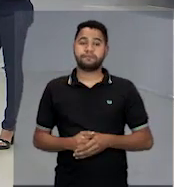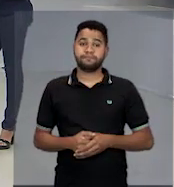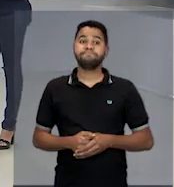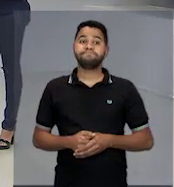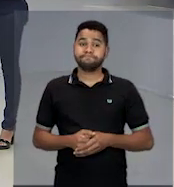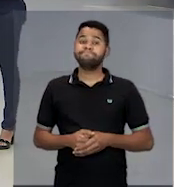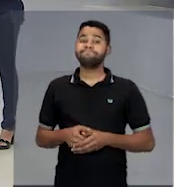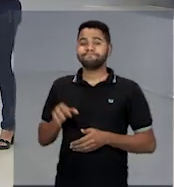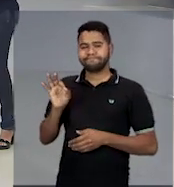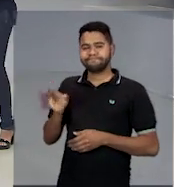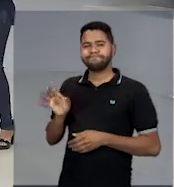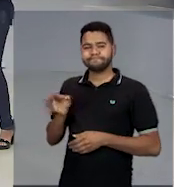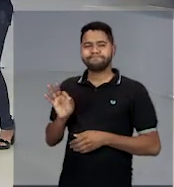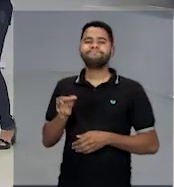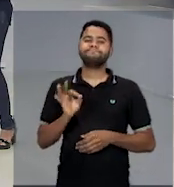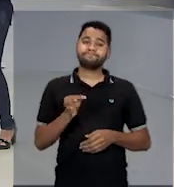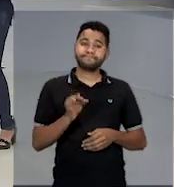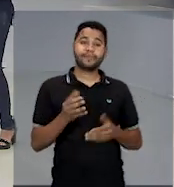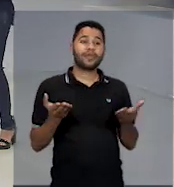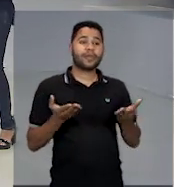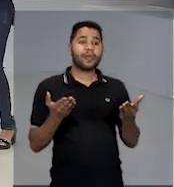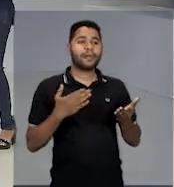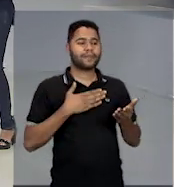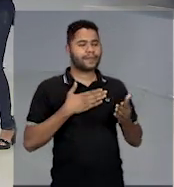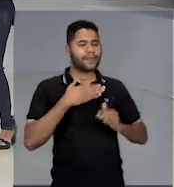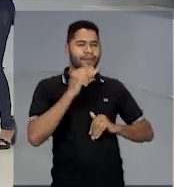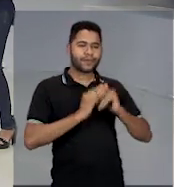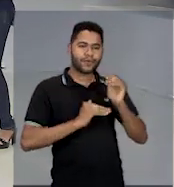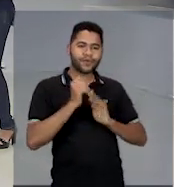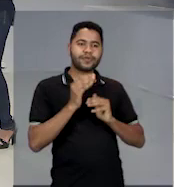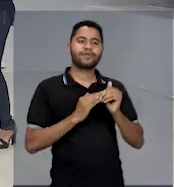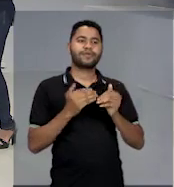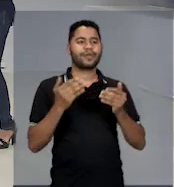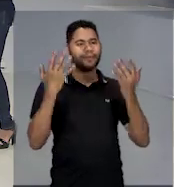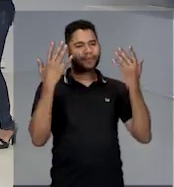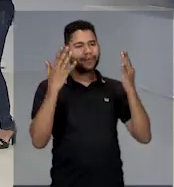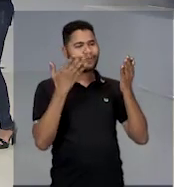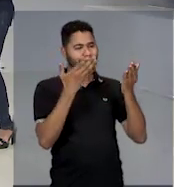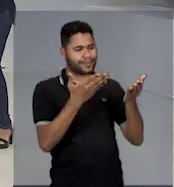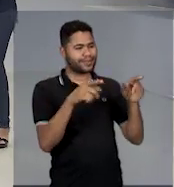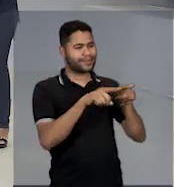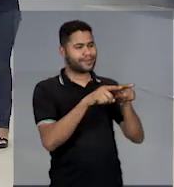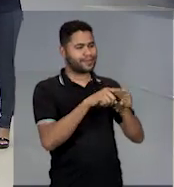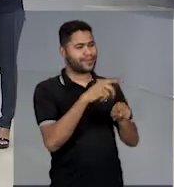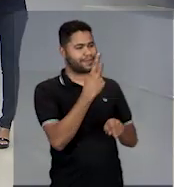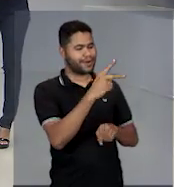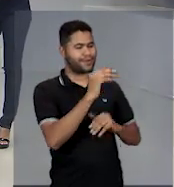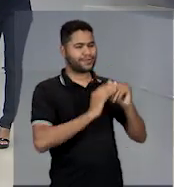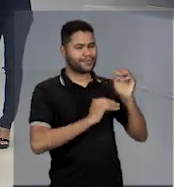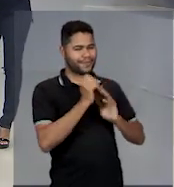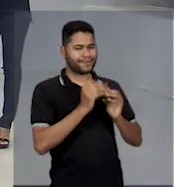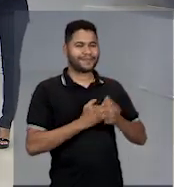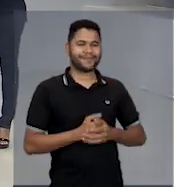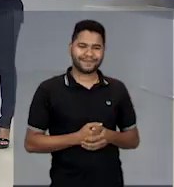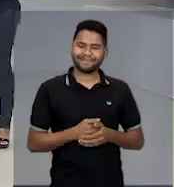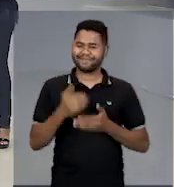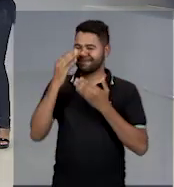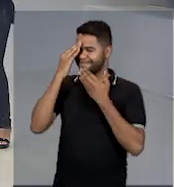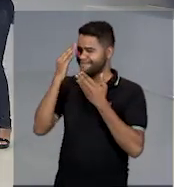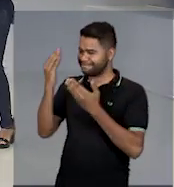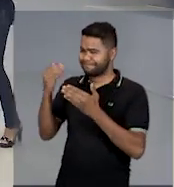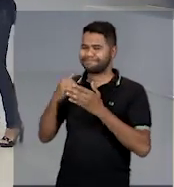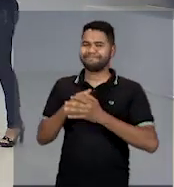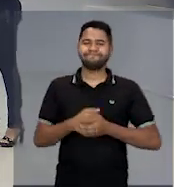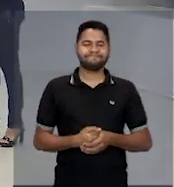vai falar um pouquinho aqui, né, a respeito da minha profissão e eu já parabenizo a senhora pela sua. Ah, muito obrigada. Então vamos